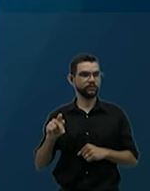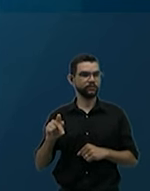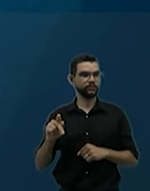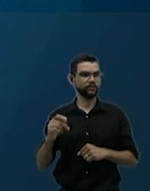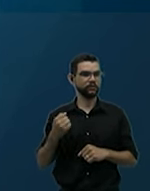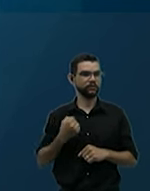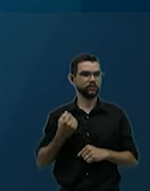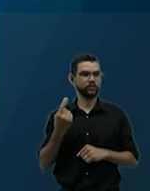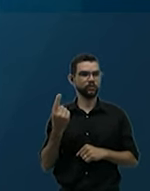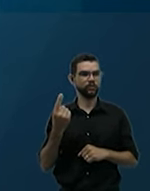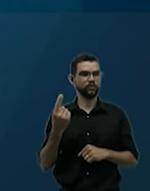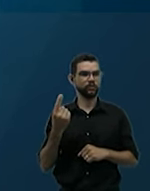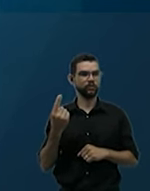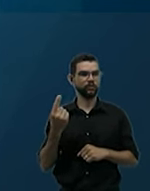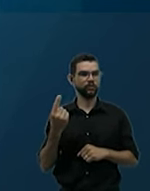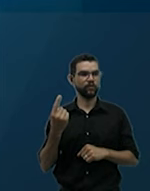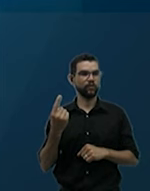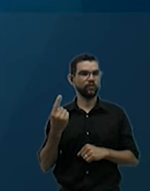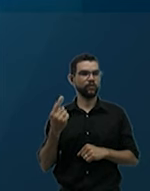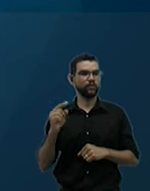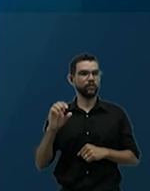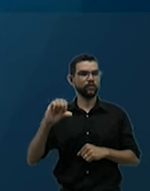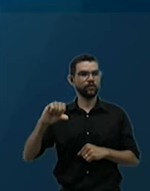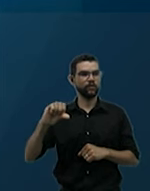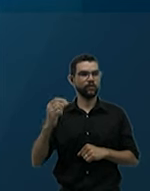1.944.757 de São Paulo e